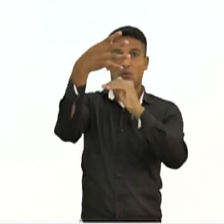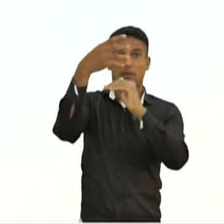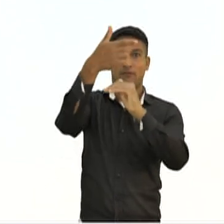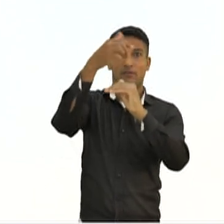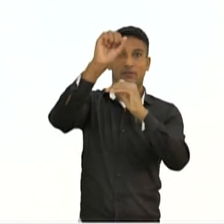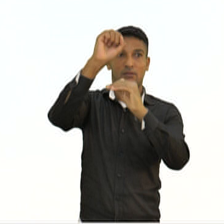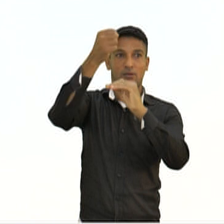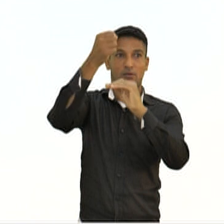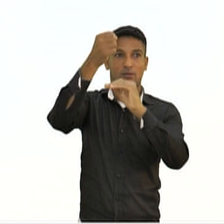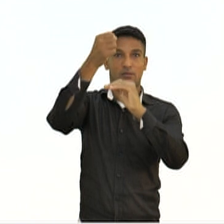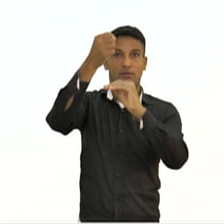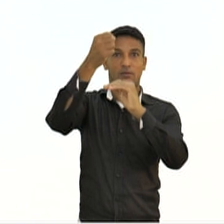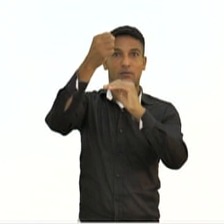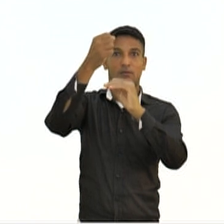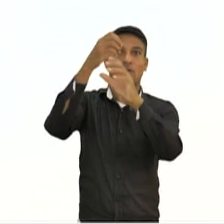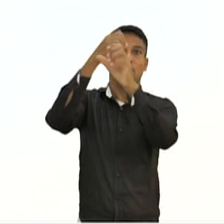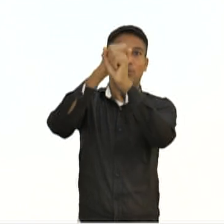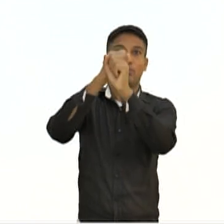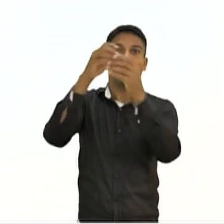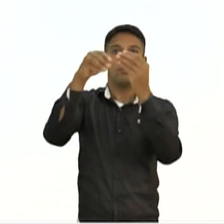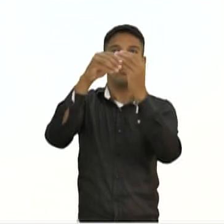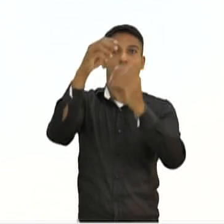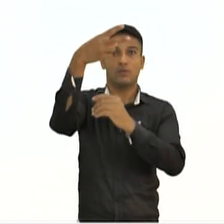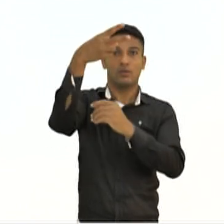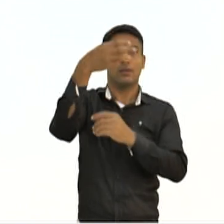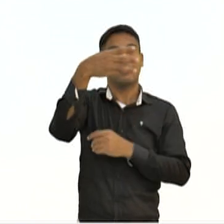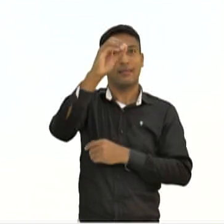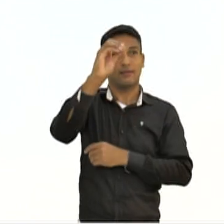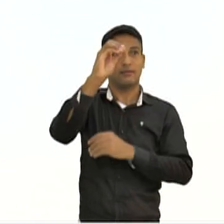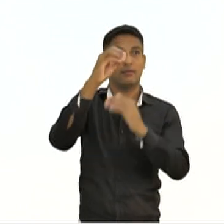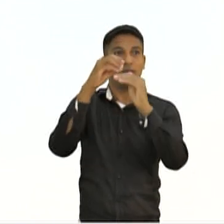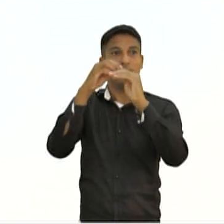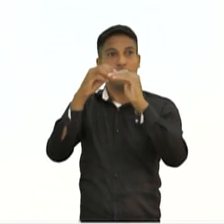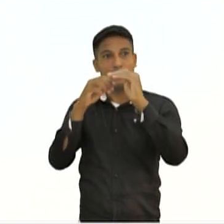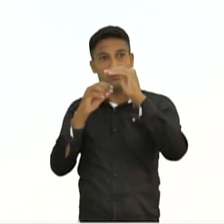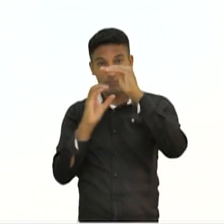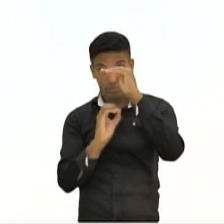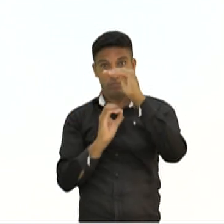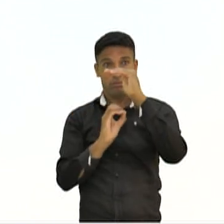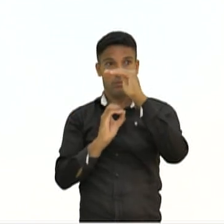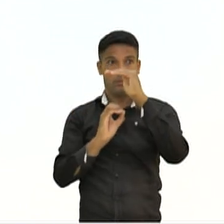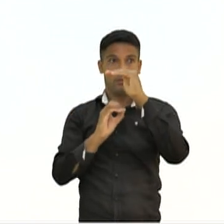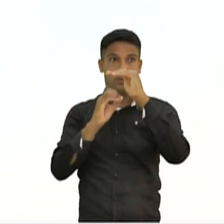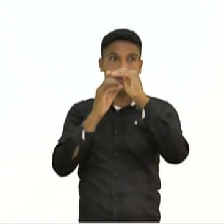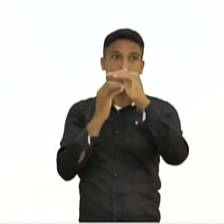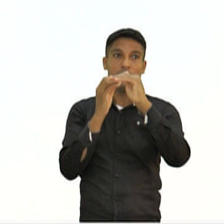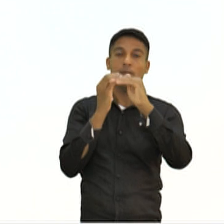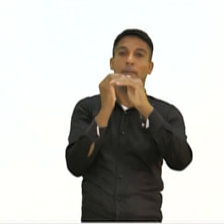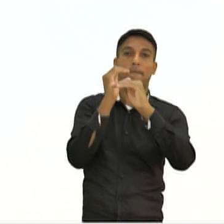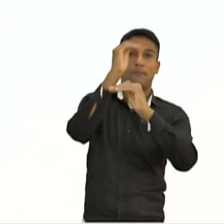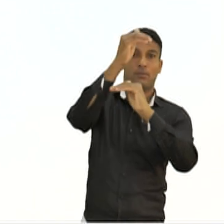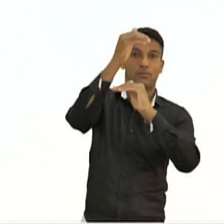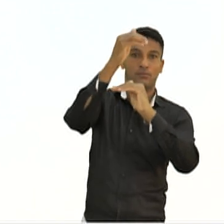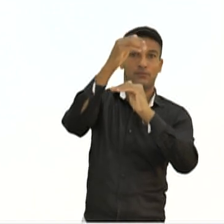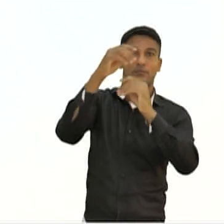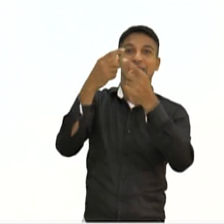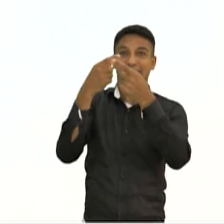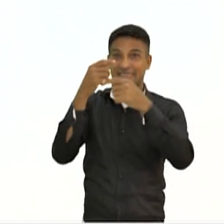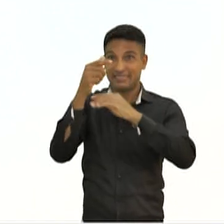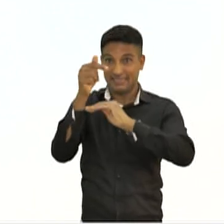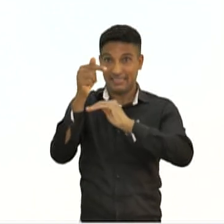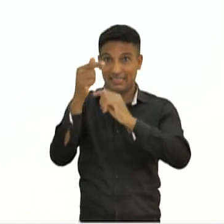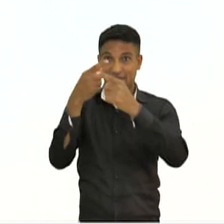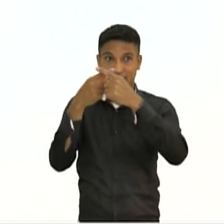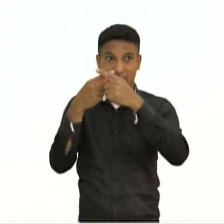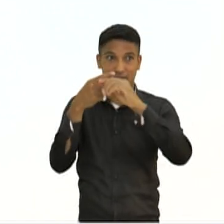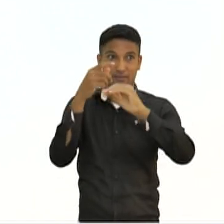com mais 2, 30, sobe o 3. 7 vezes 6 vai dar 42, com mais 3, 45. 7